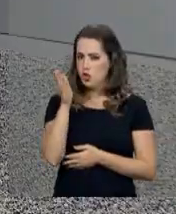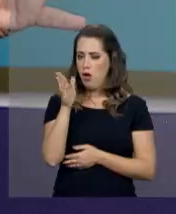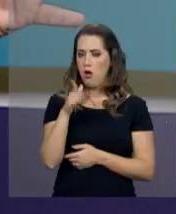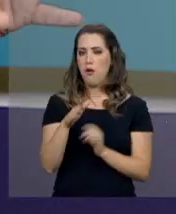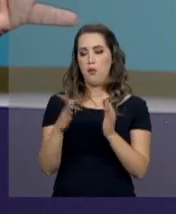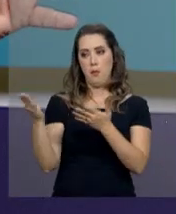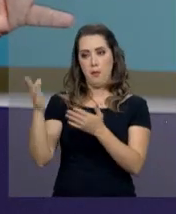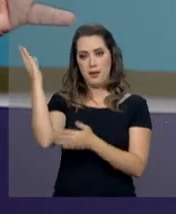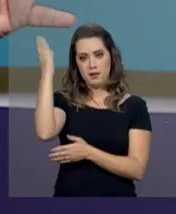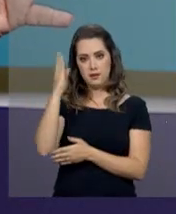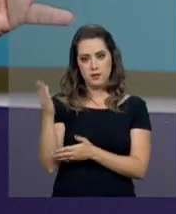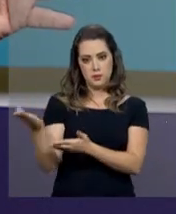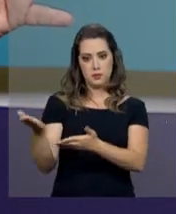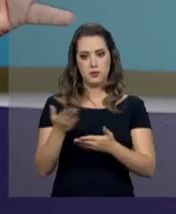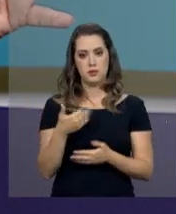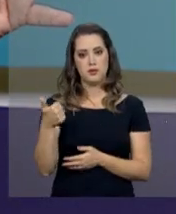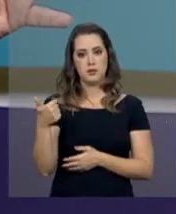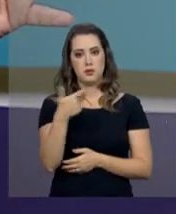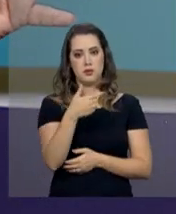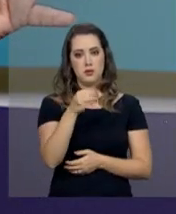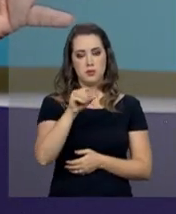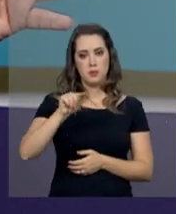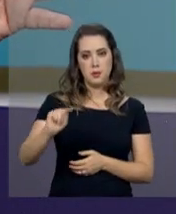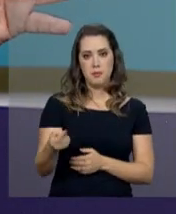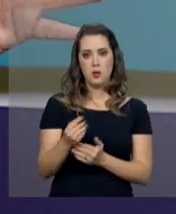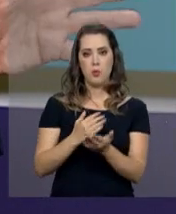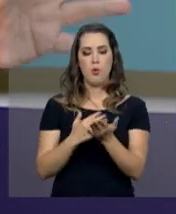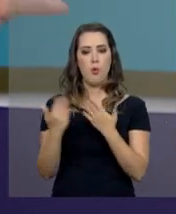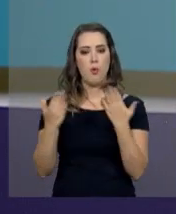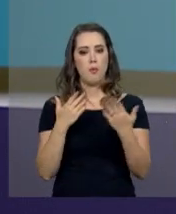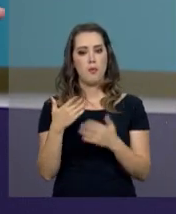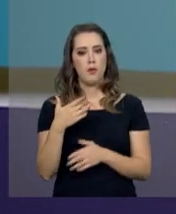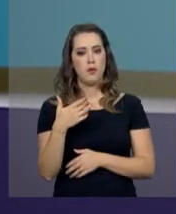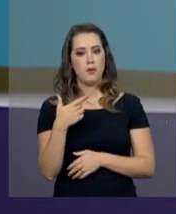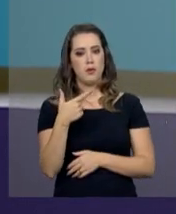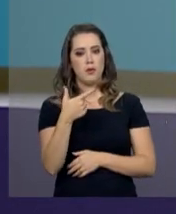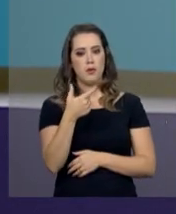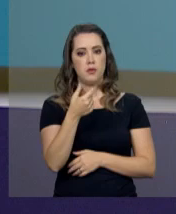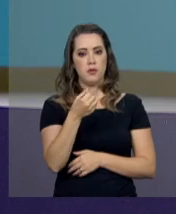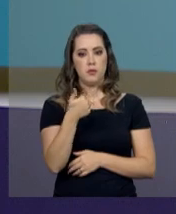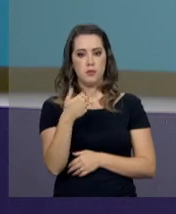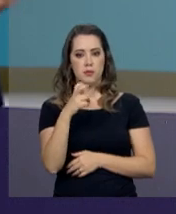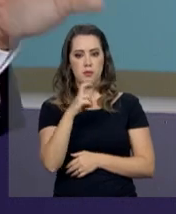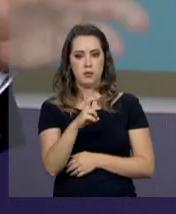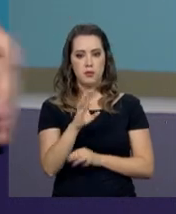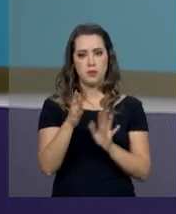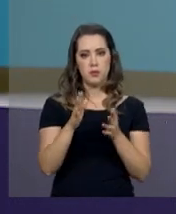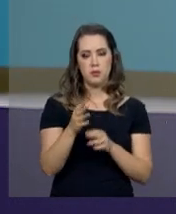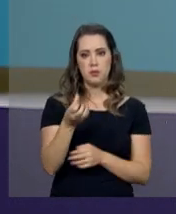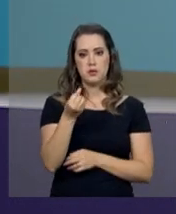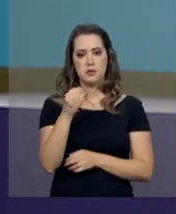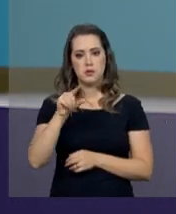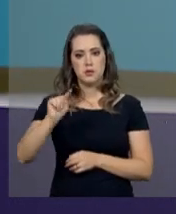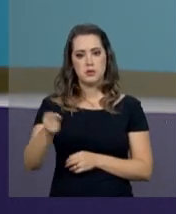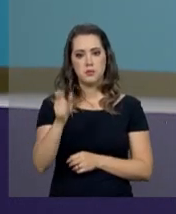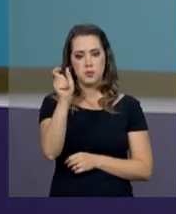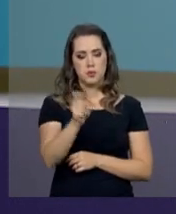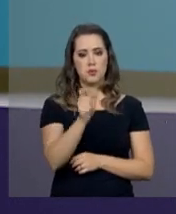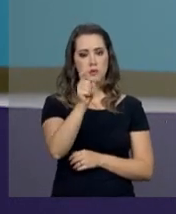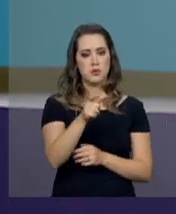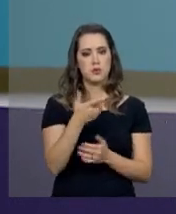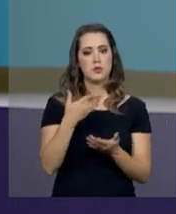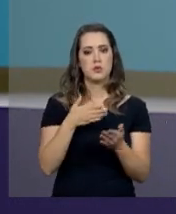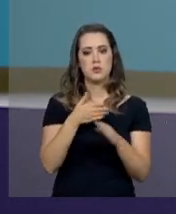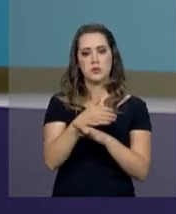120 mil venezuelanos desde 2015 pelo menos 60 mil ainda estão no brasil o brasil está fazendo esse